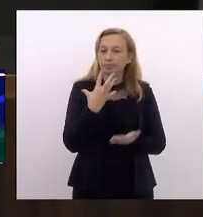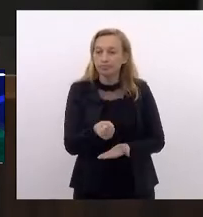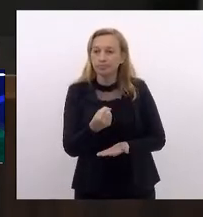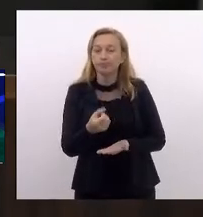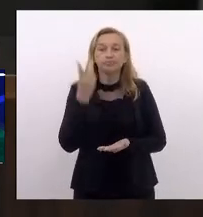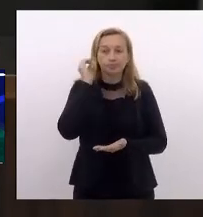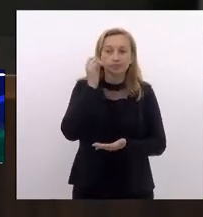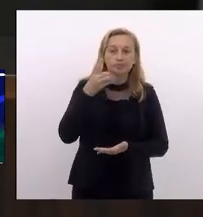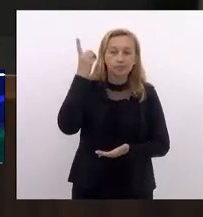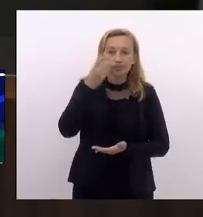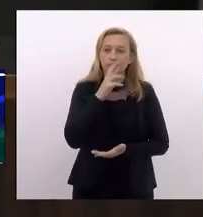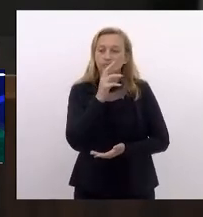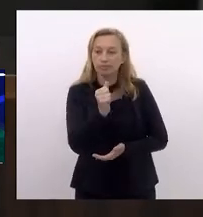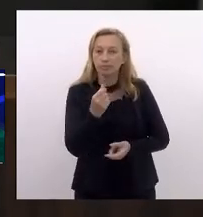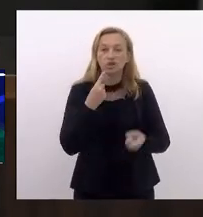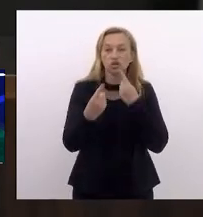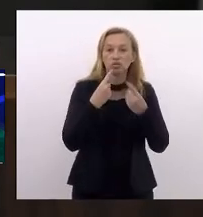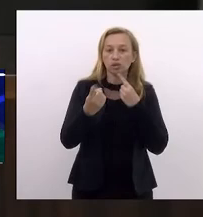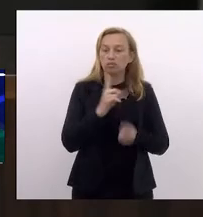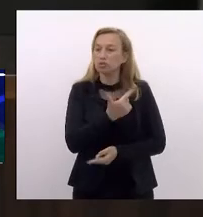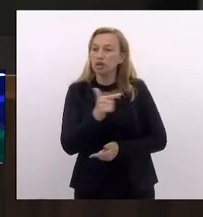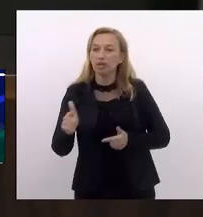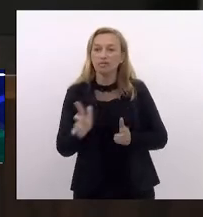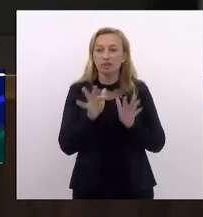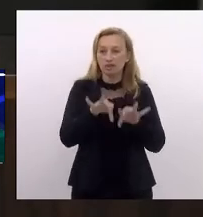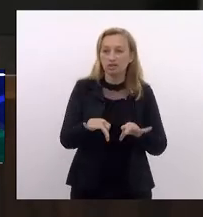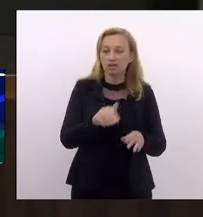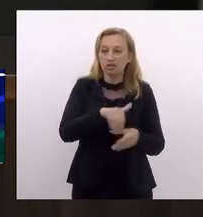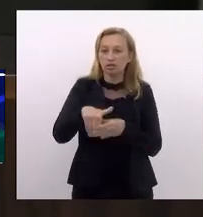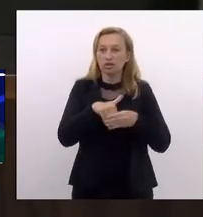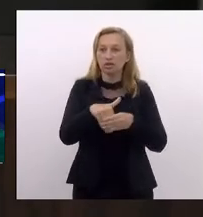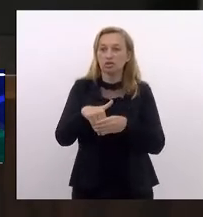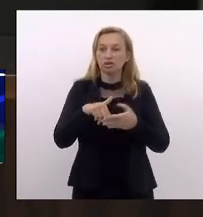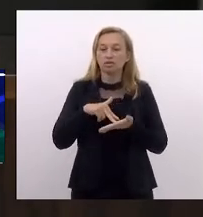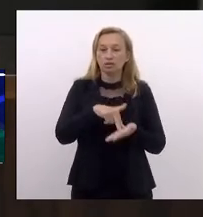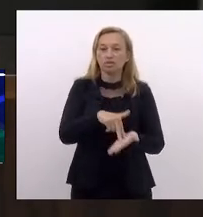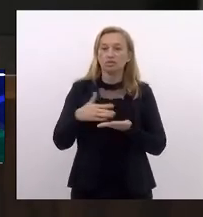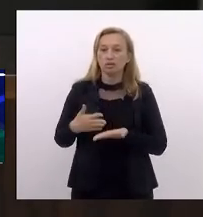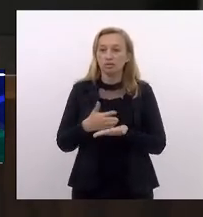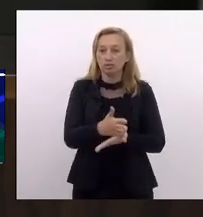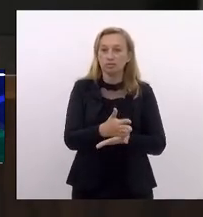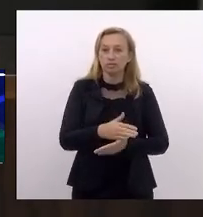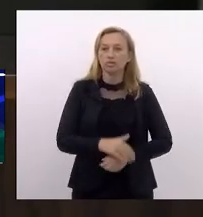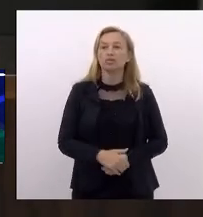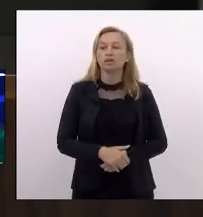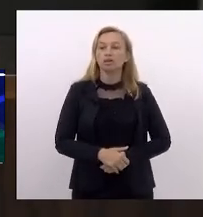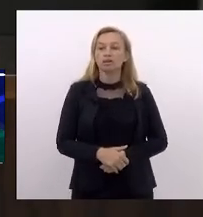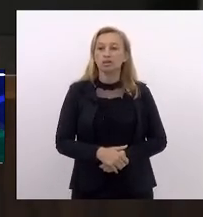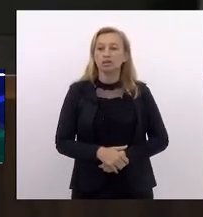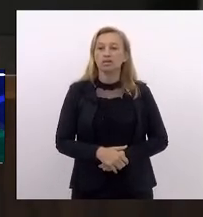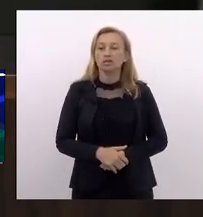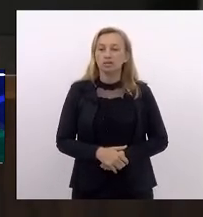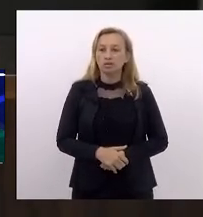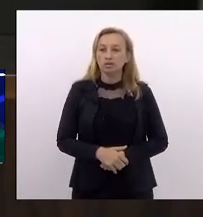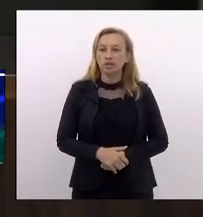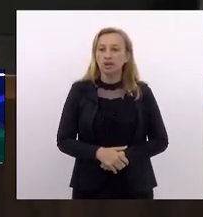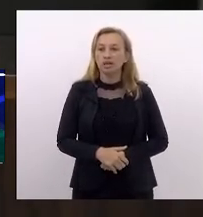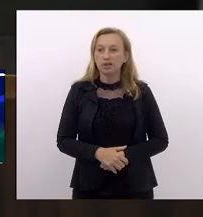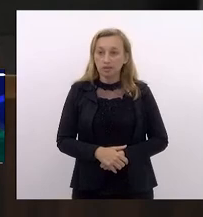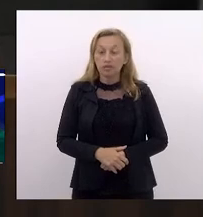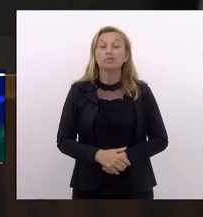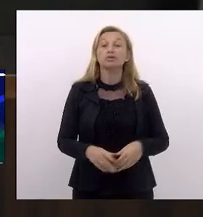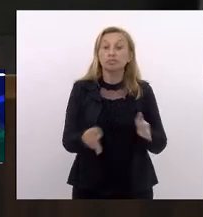favorável Deputado Rodrigo ambiente opção na avenida de justiça e a discussão e votação seus que aprovam permaneçam custam aprovado vai à promulgação